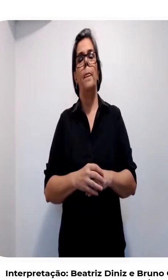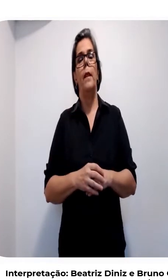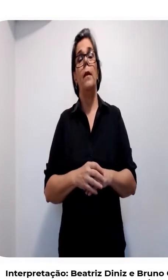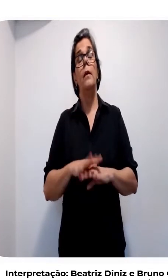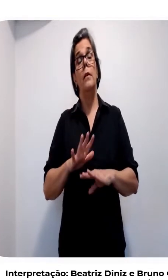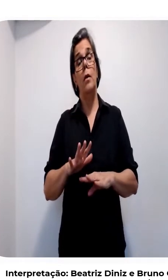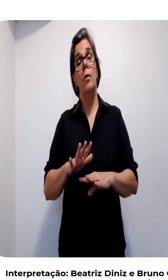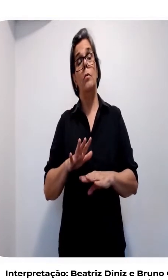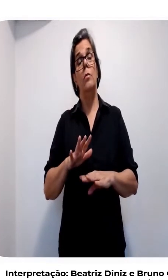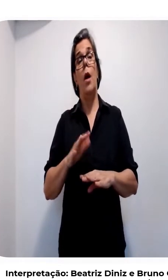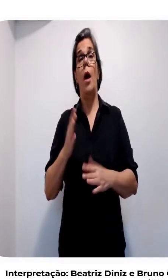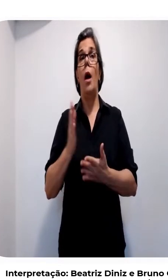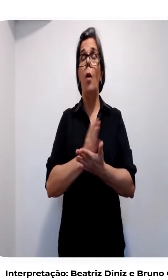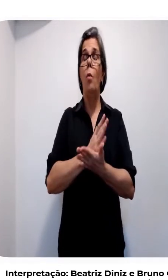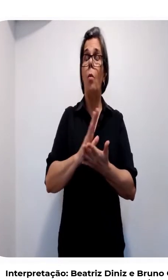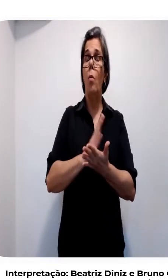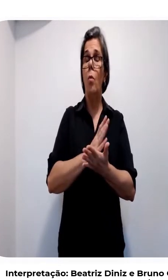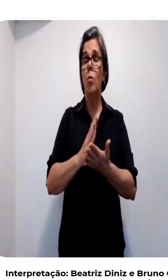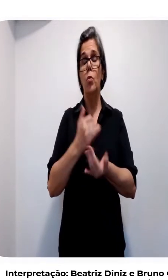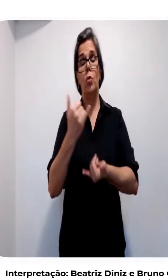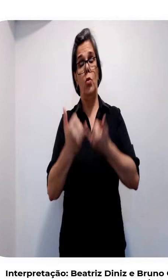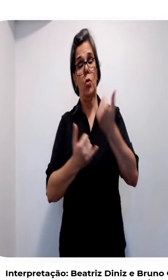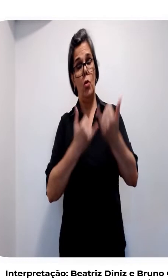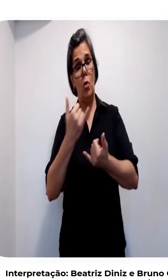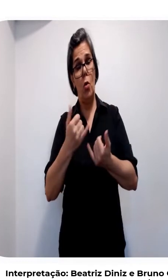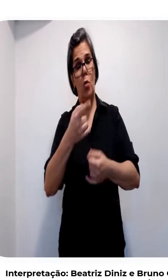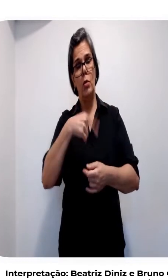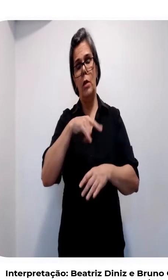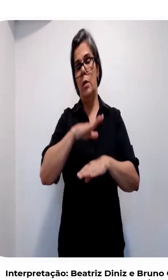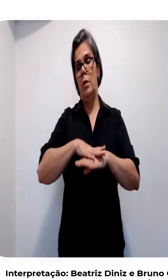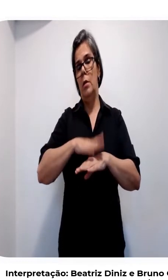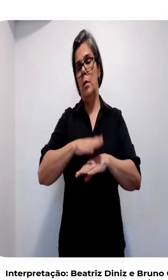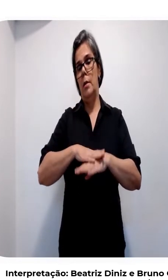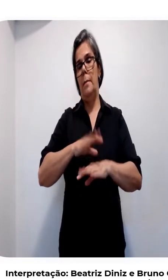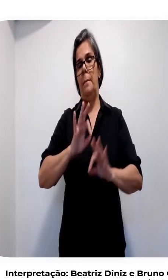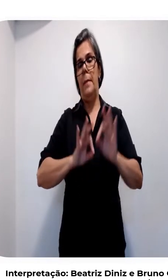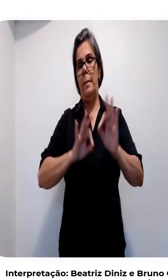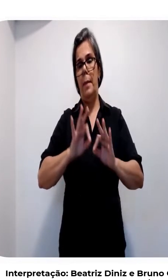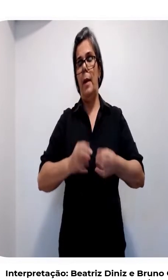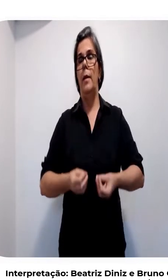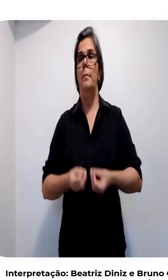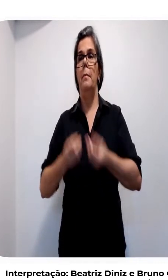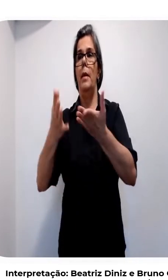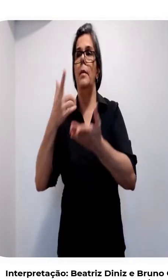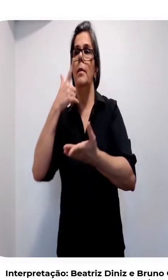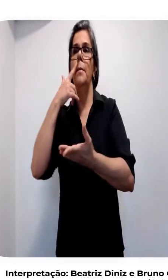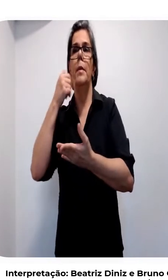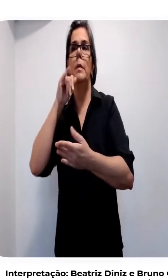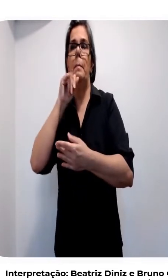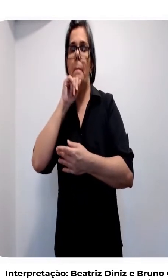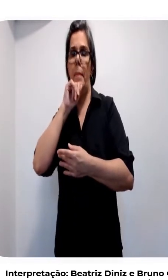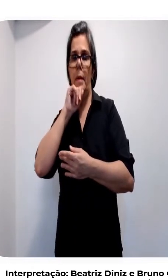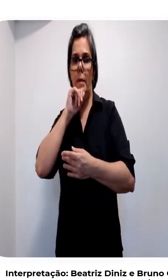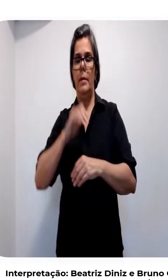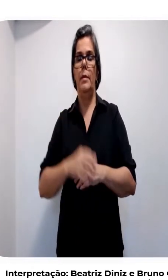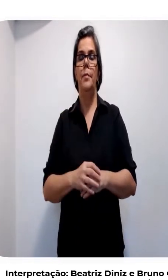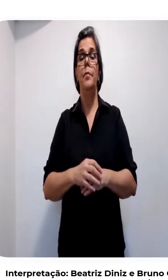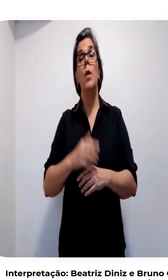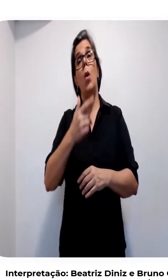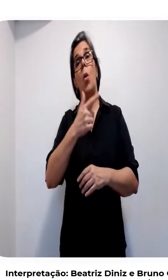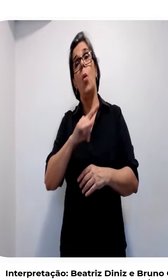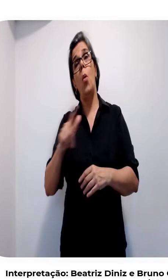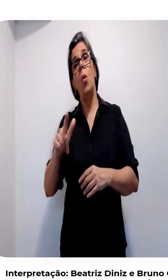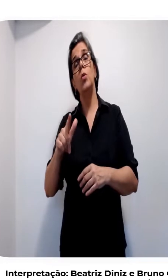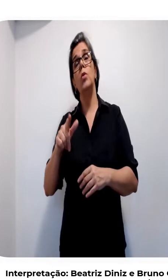gente confecciona, né? E manda para os pais. Outros jogos a gente tem feito nas aulas online. Então,